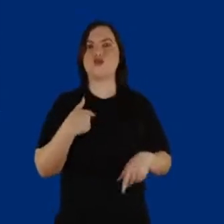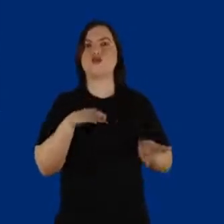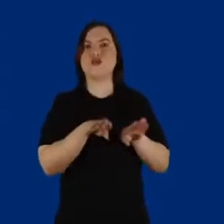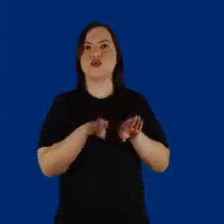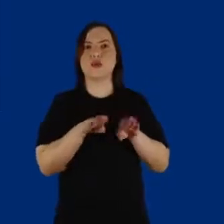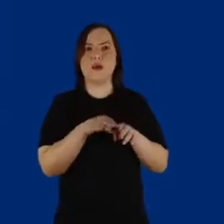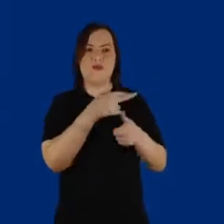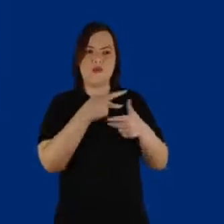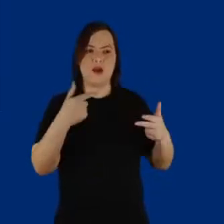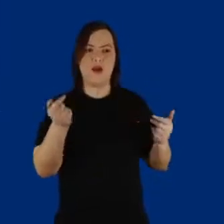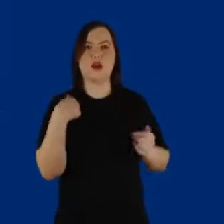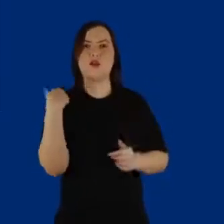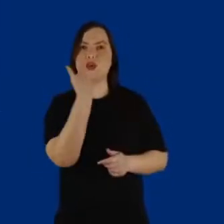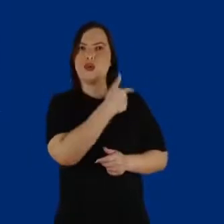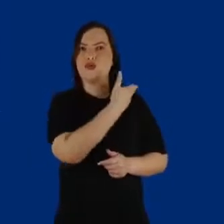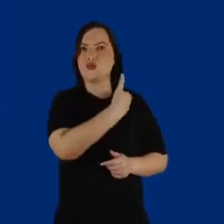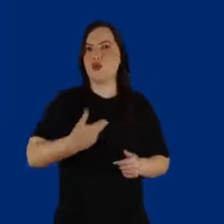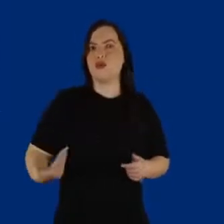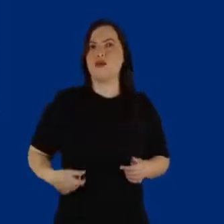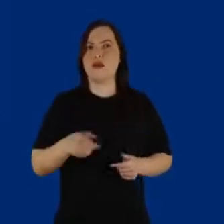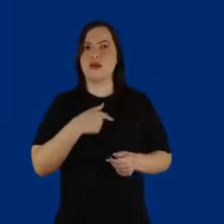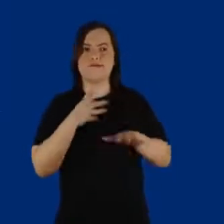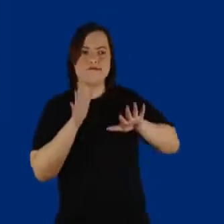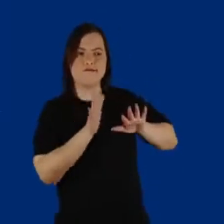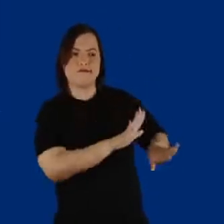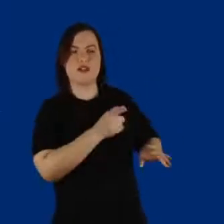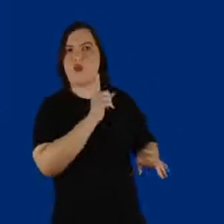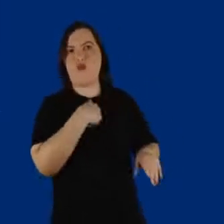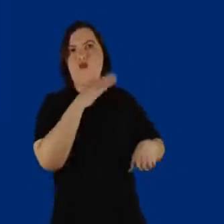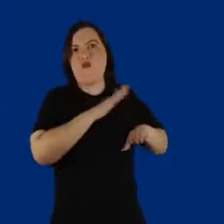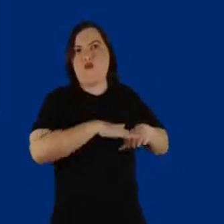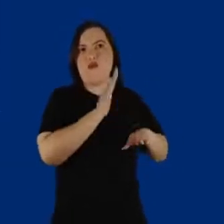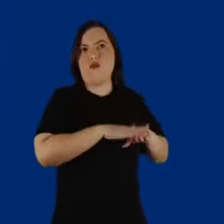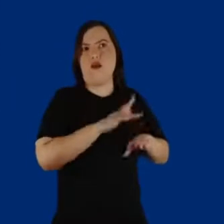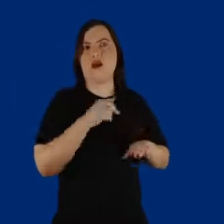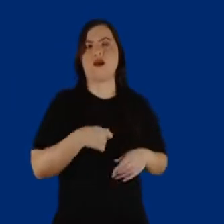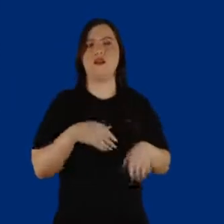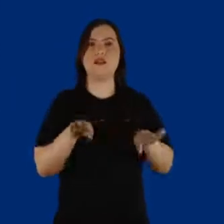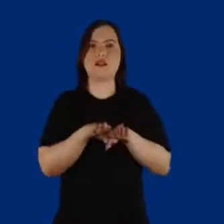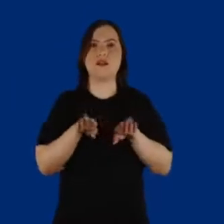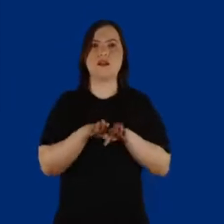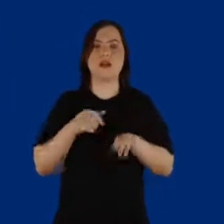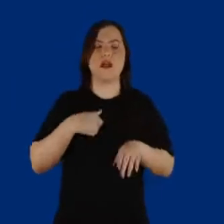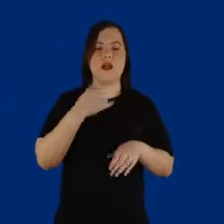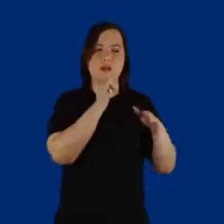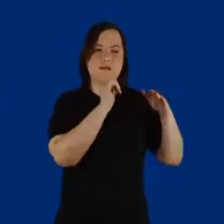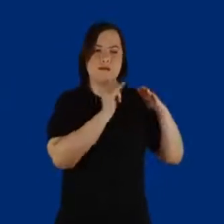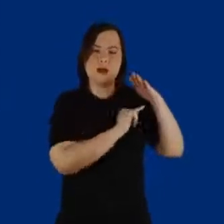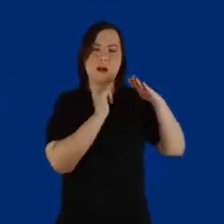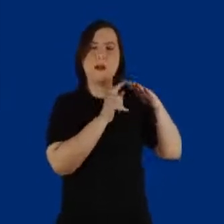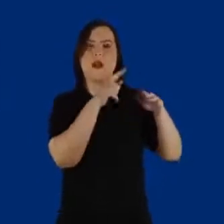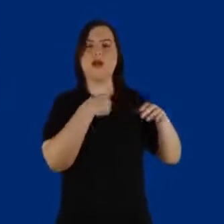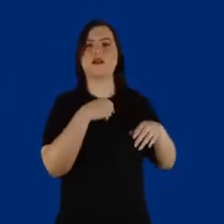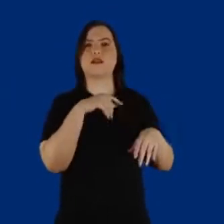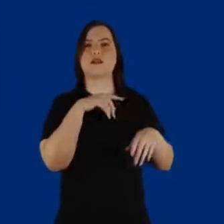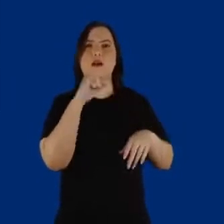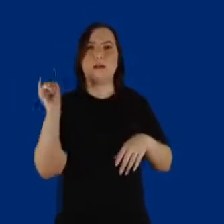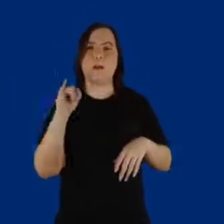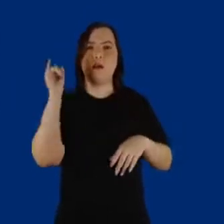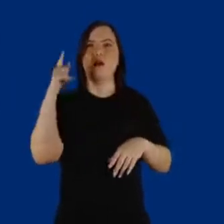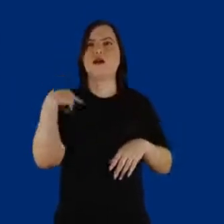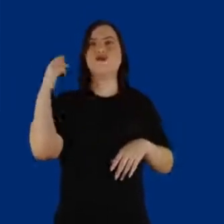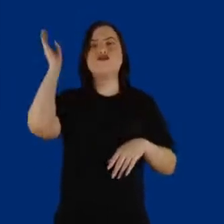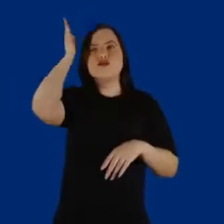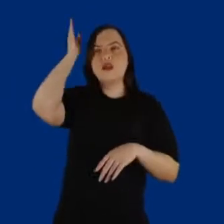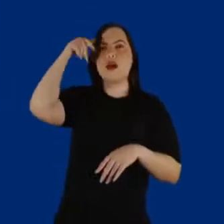muitas coisas que o nosso governo acaba deixando de fazer e que uma instituição importante como o SESC